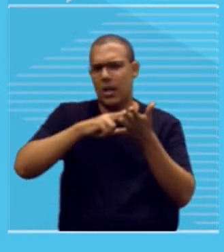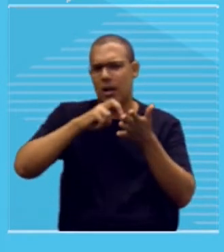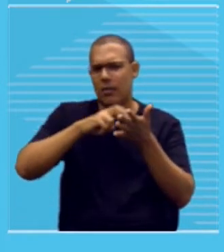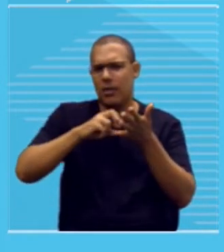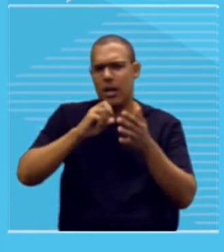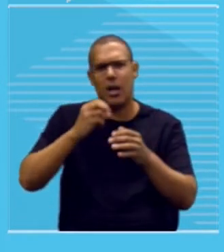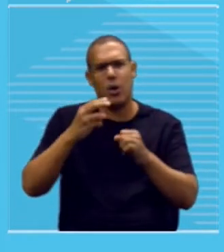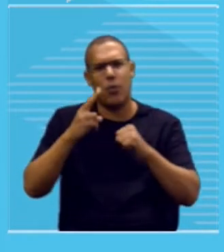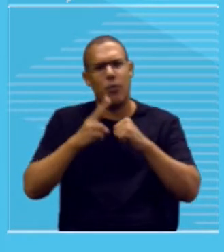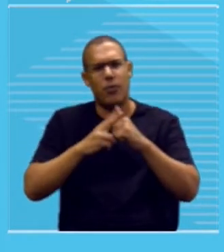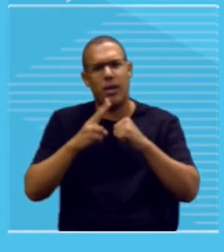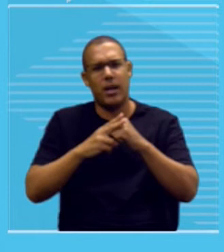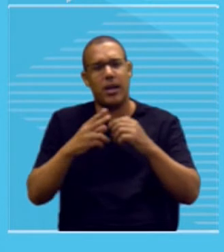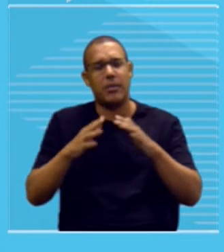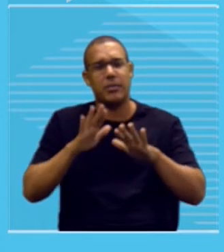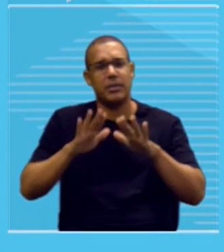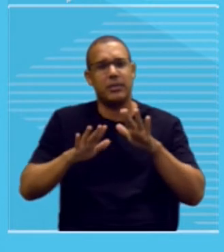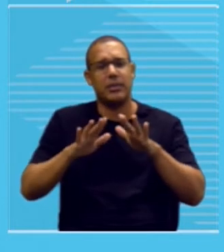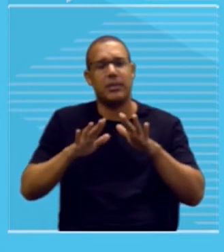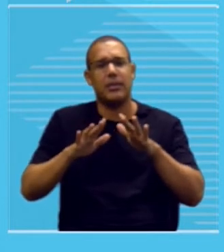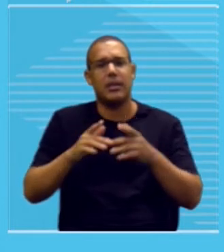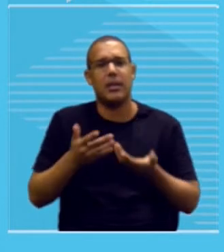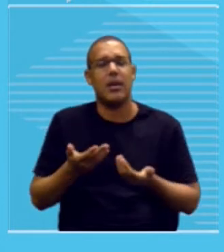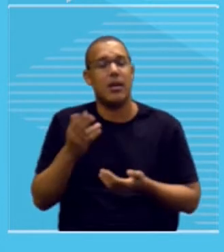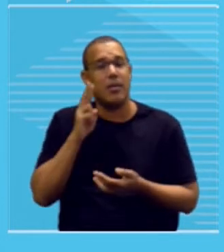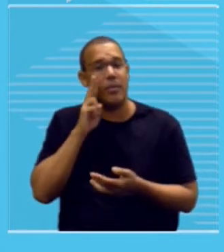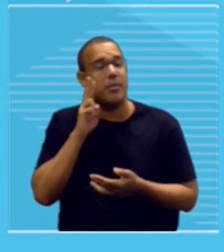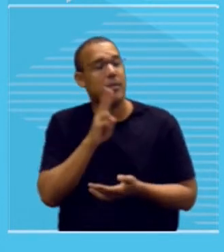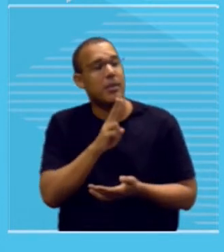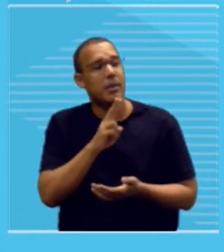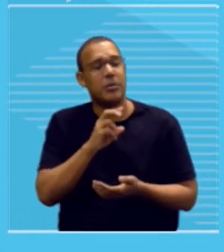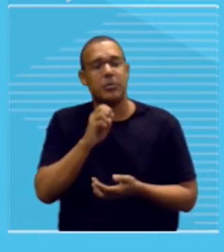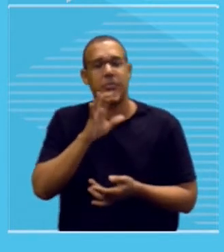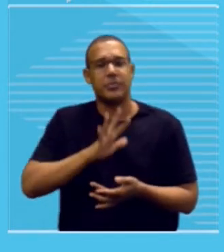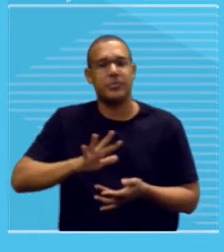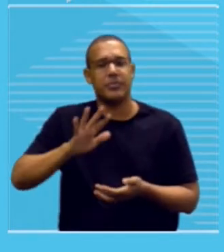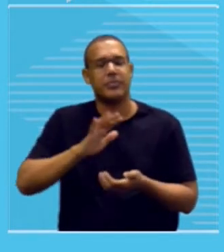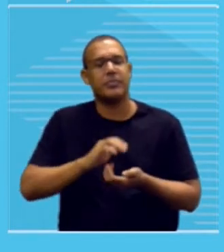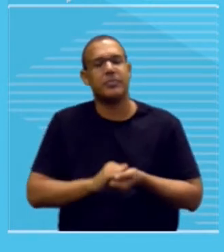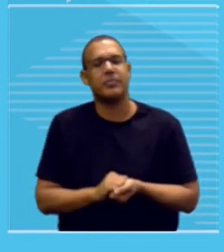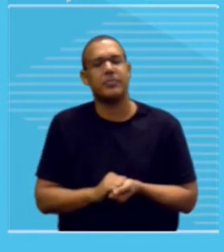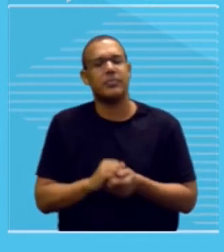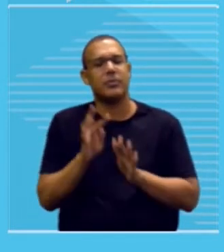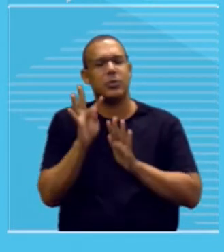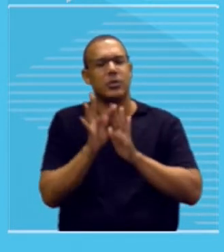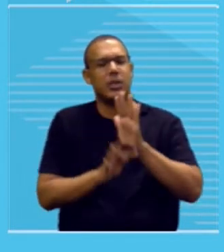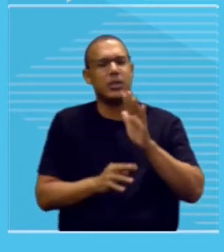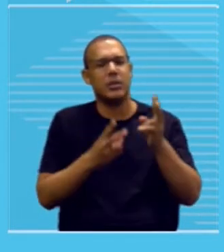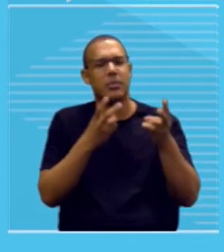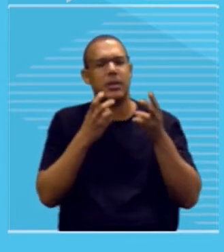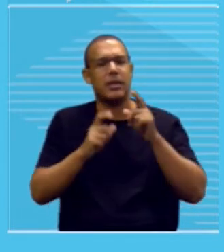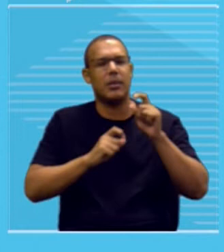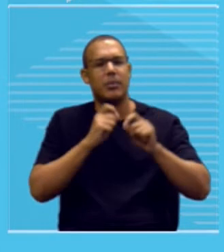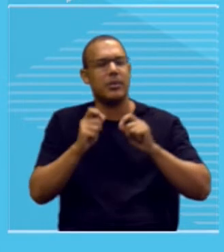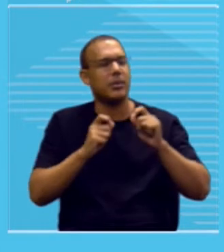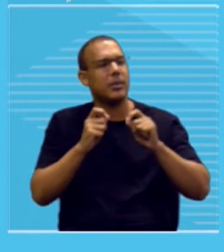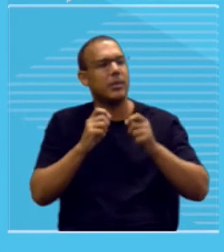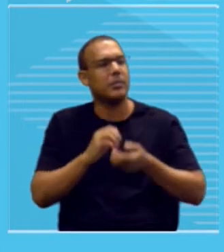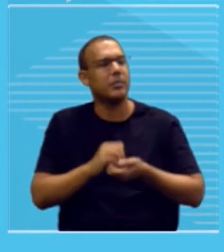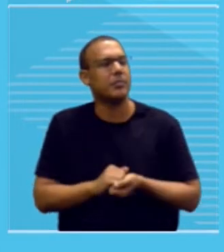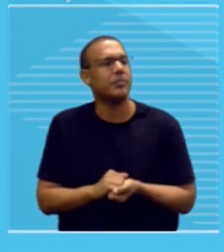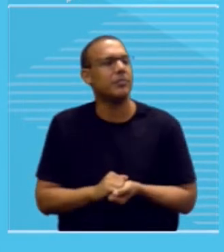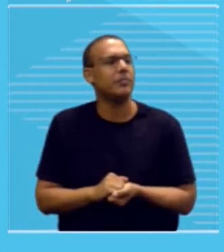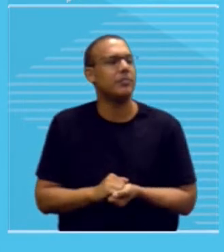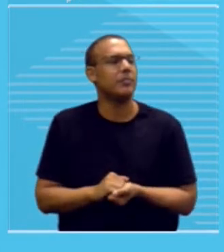tempo verbal algo do tipo vamos ver o que que a gente tem aqui olha só nesse texto Vocês conseguem perceber a gente tem um monte de coisa